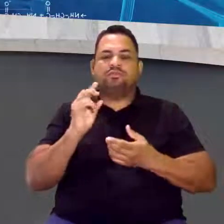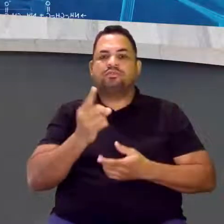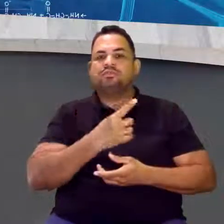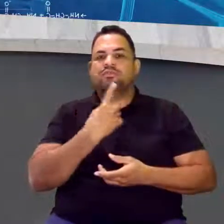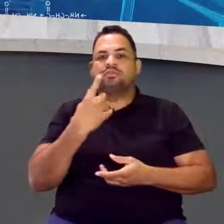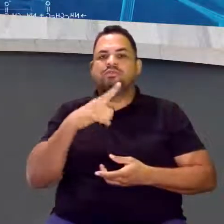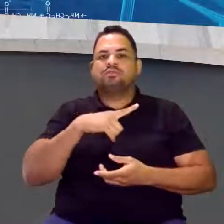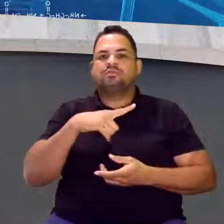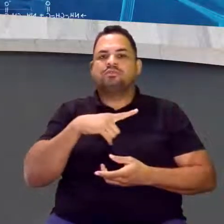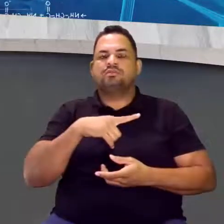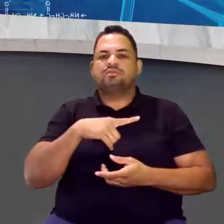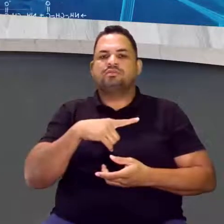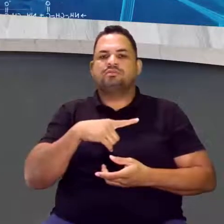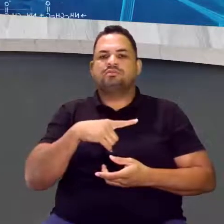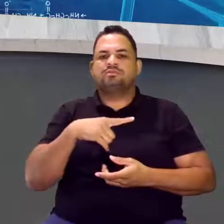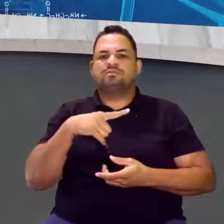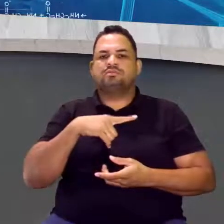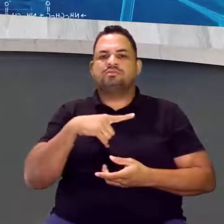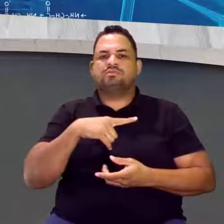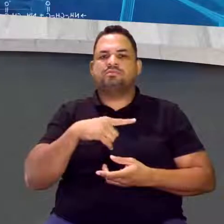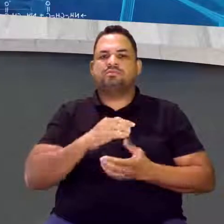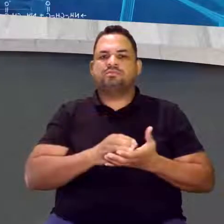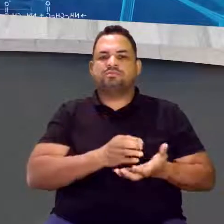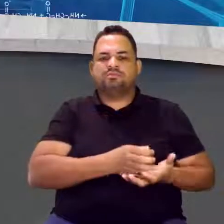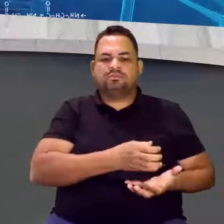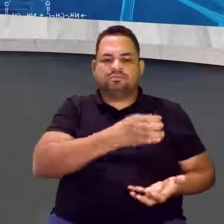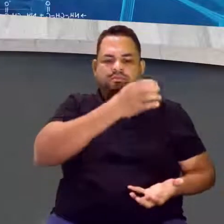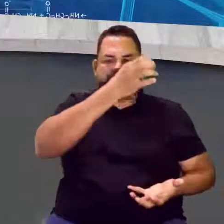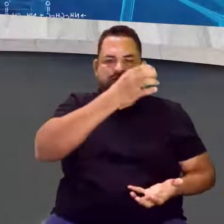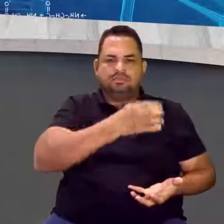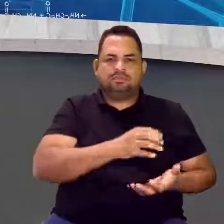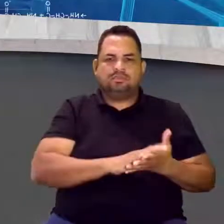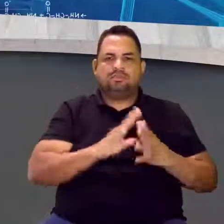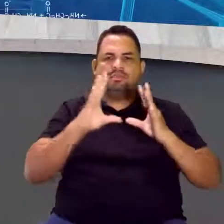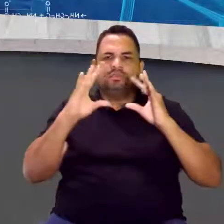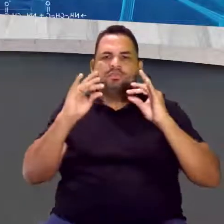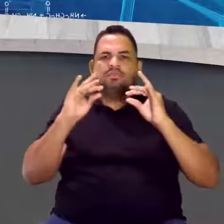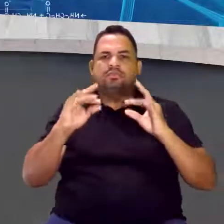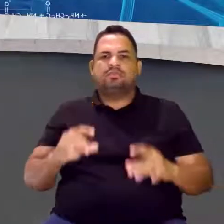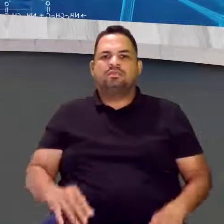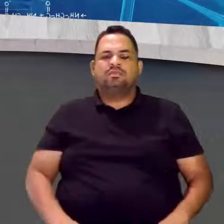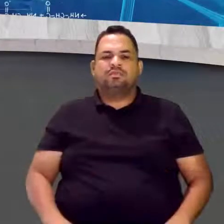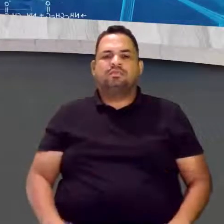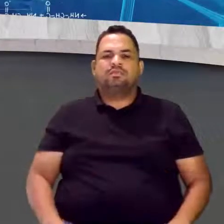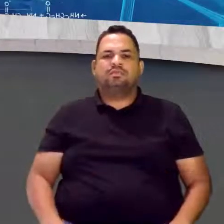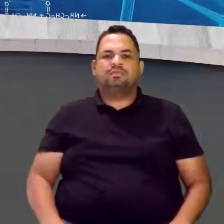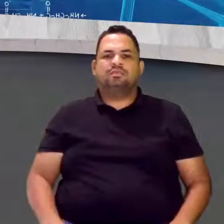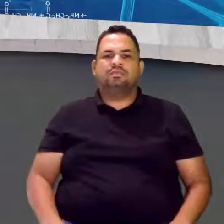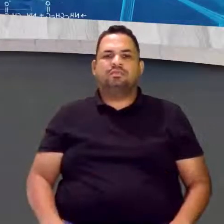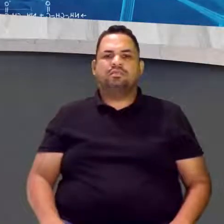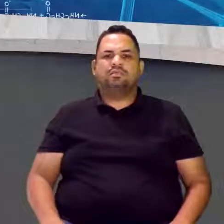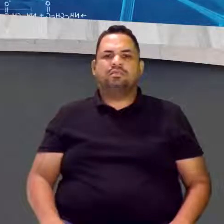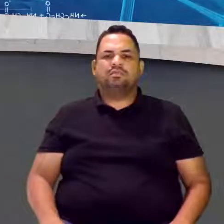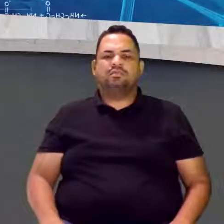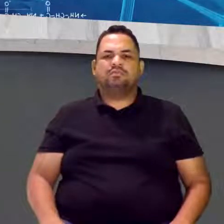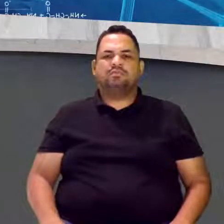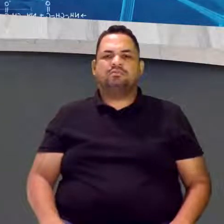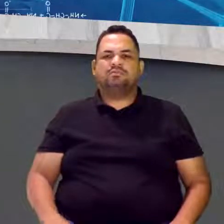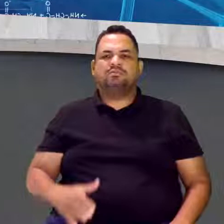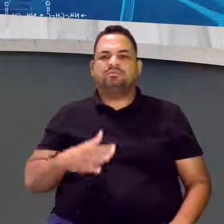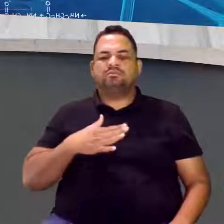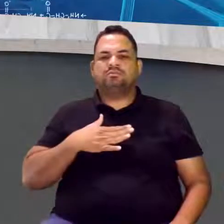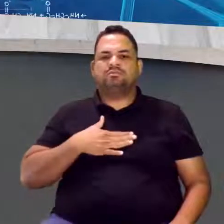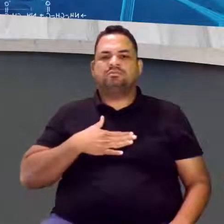nós tínhamos no ambiente? Nós tínhamos uma garrafa com determinado líquido, tá bom? Então, meu caro